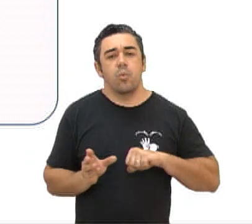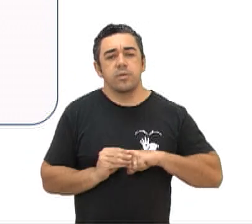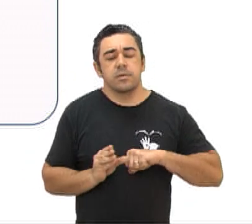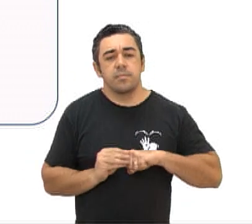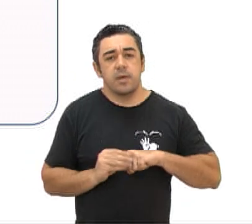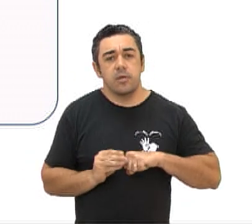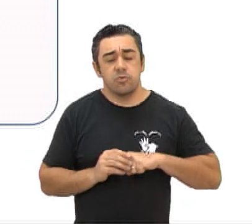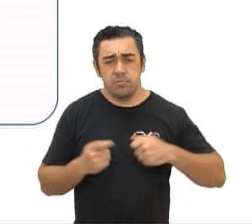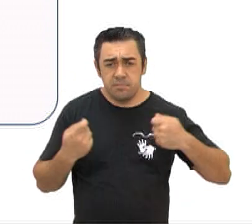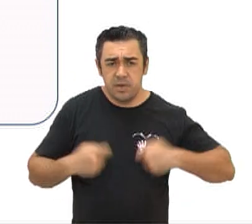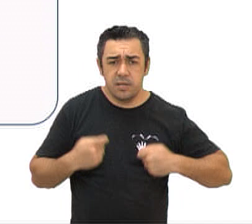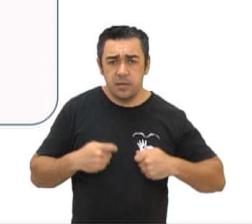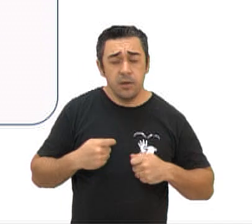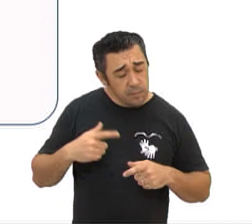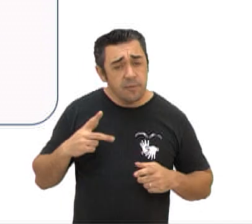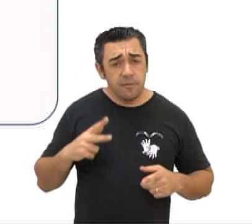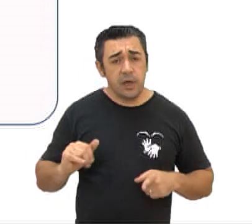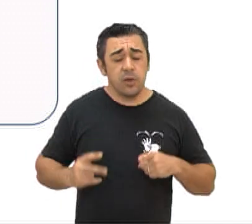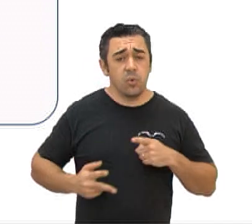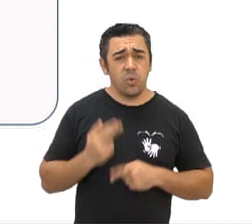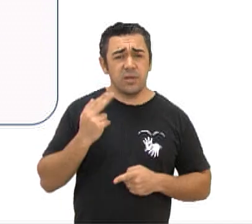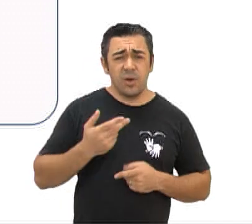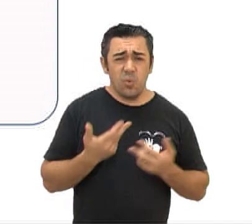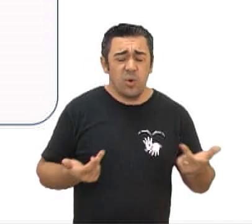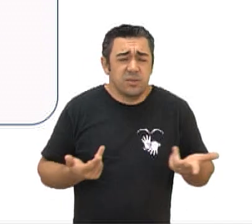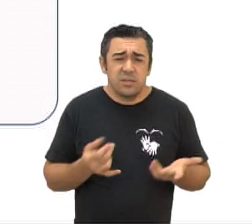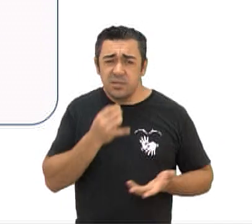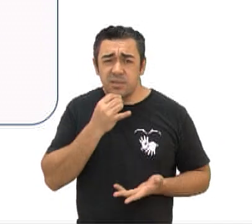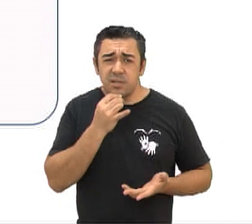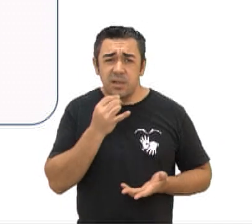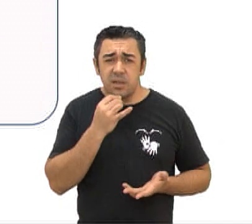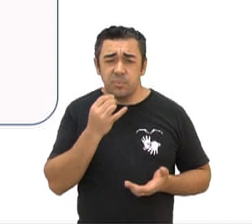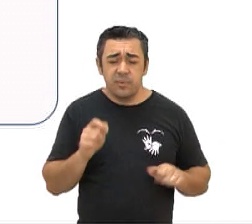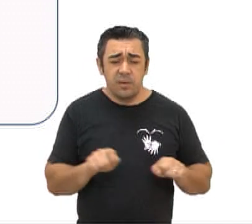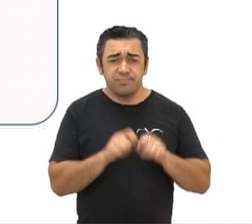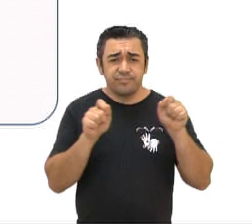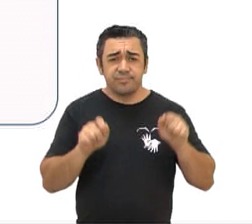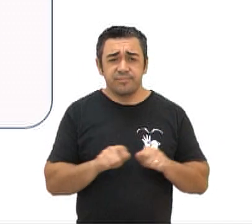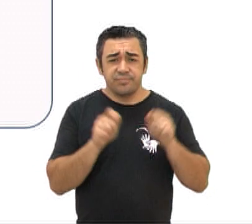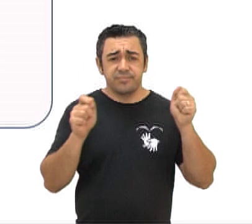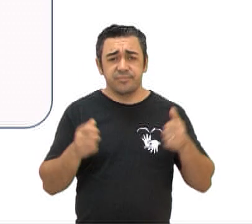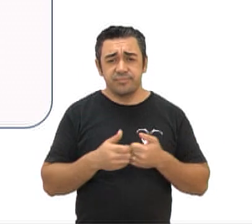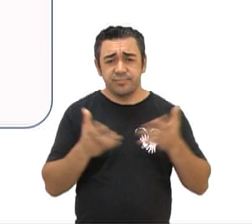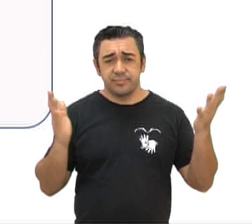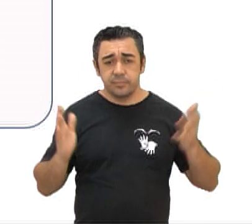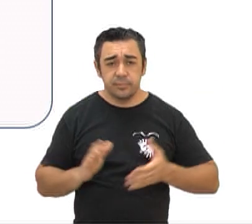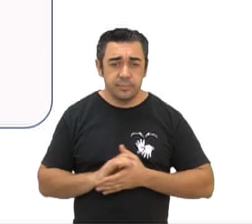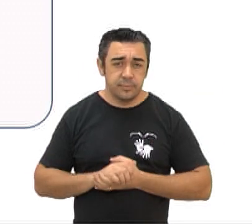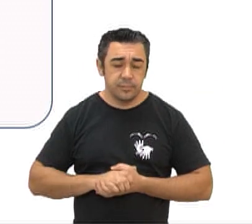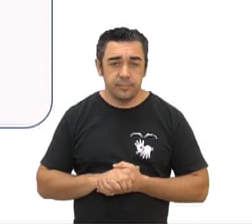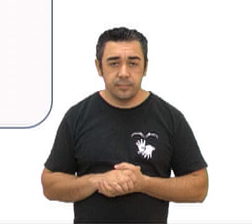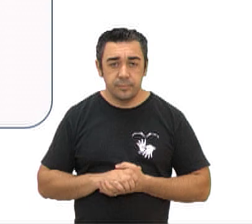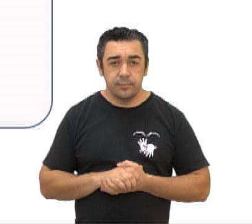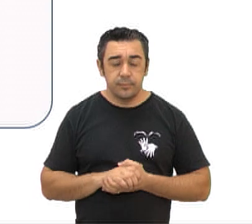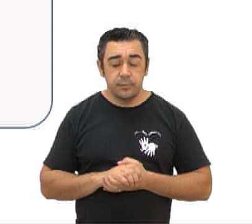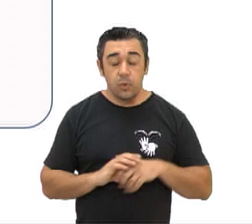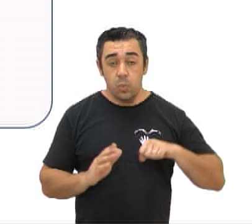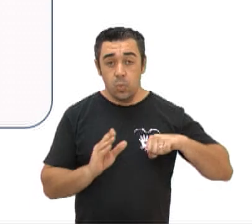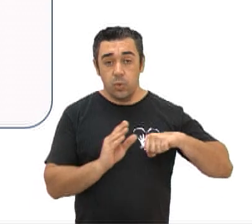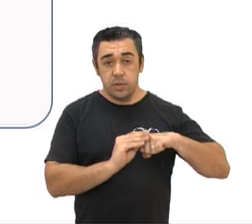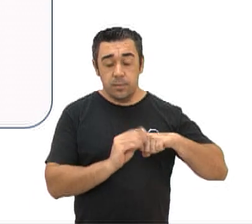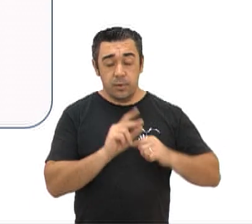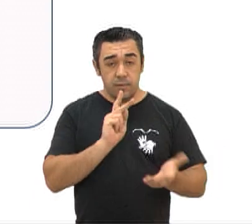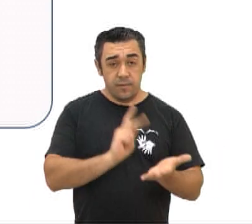como tal. Vai cortar concepções tidas como supérfluas. Os